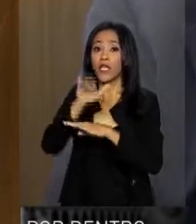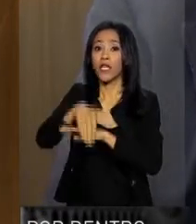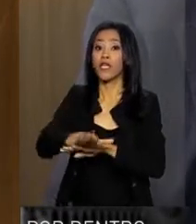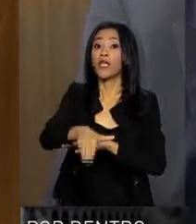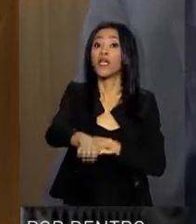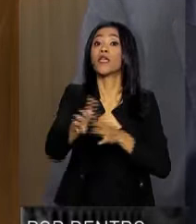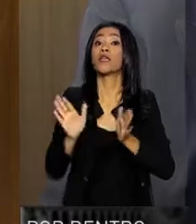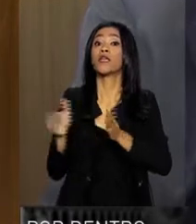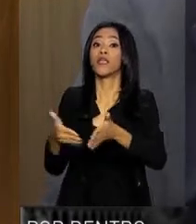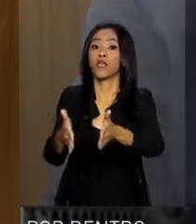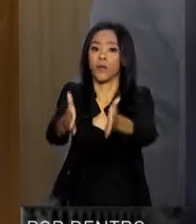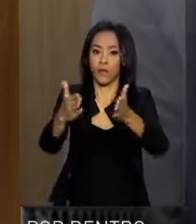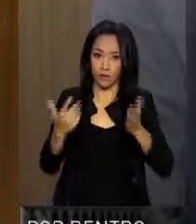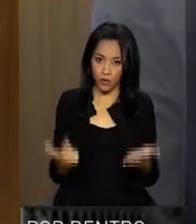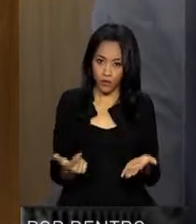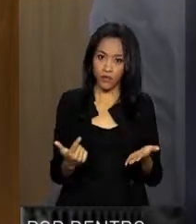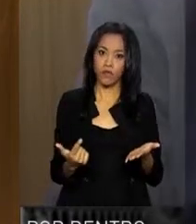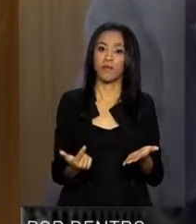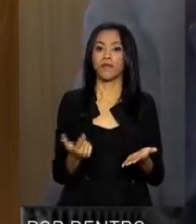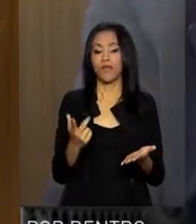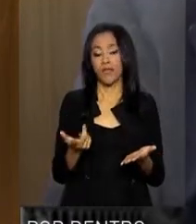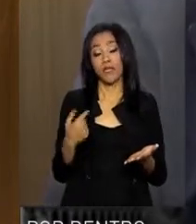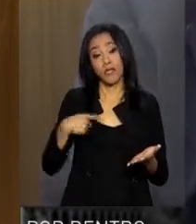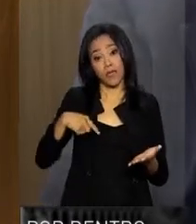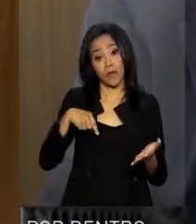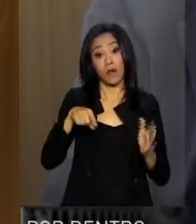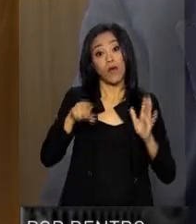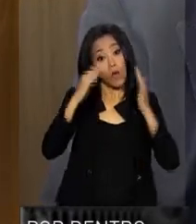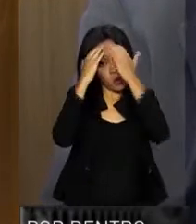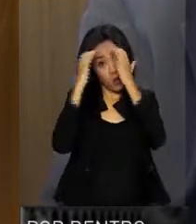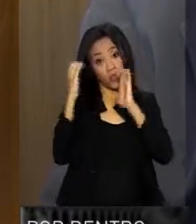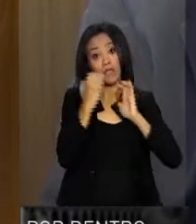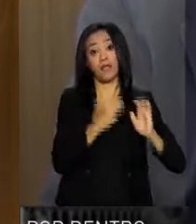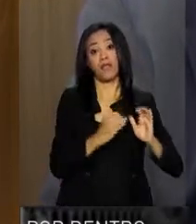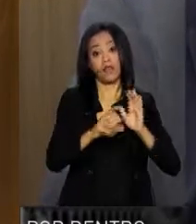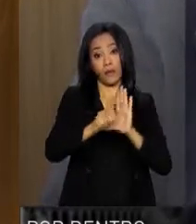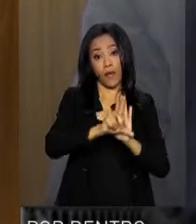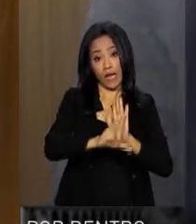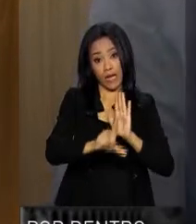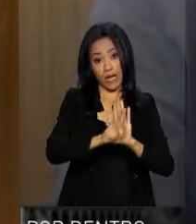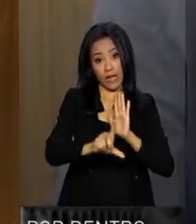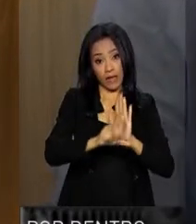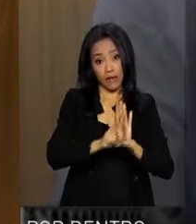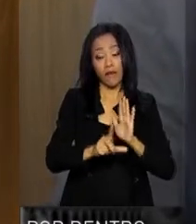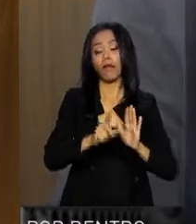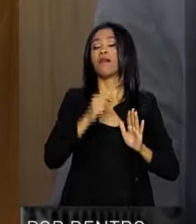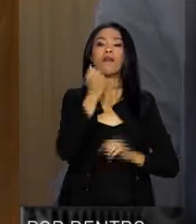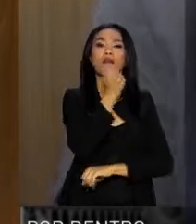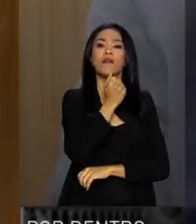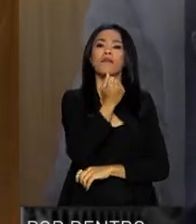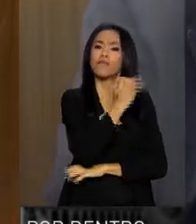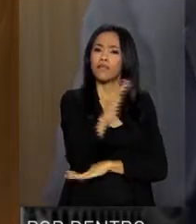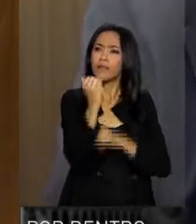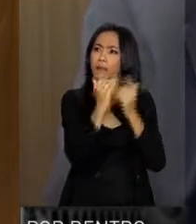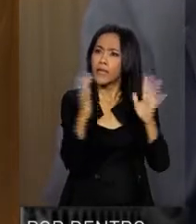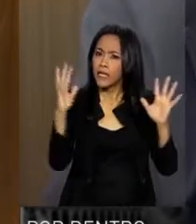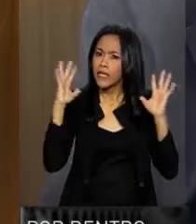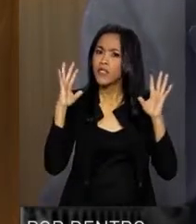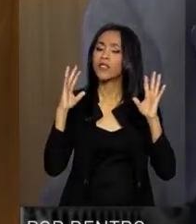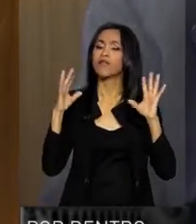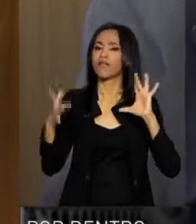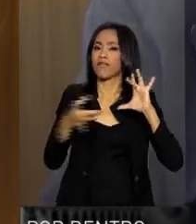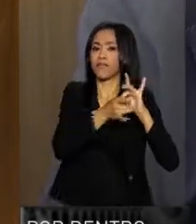intermitentes com isso o cumprimento da legislação ambiental é fundamental mas também ao lado do